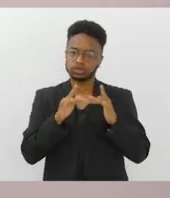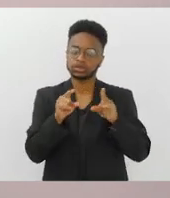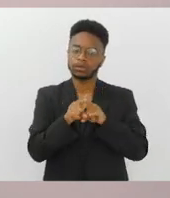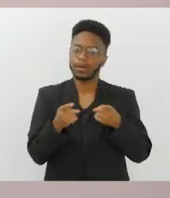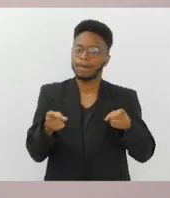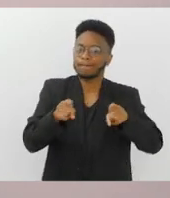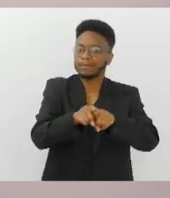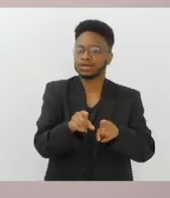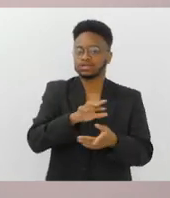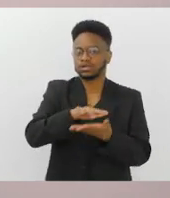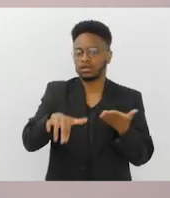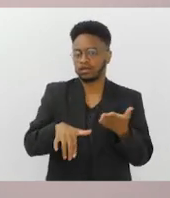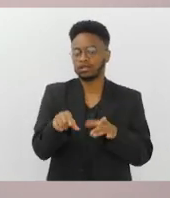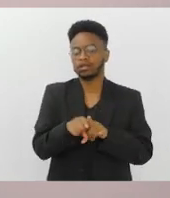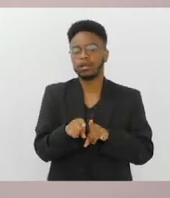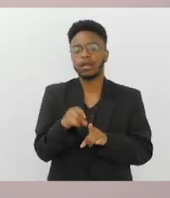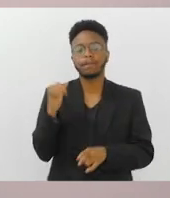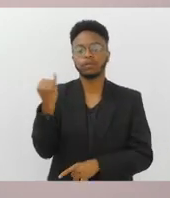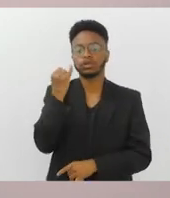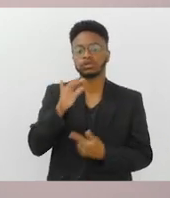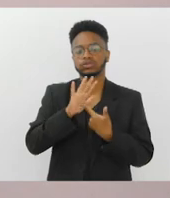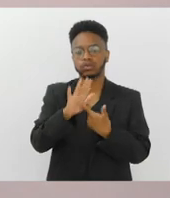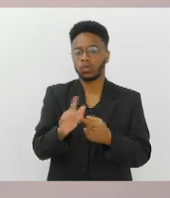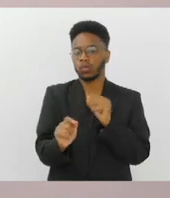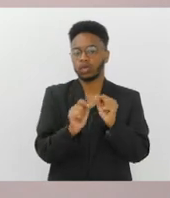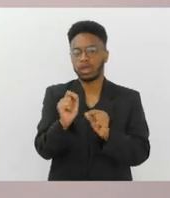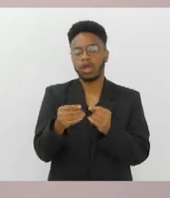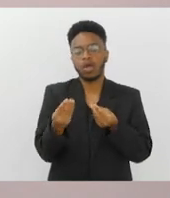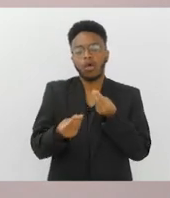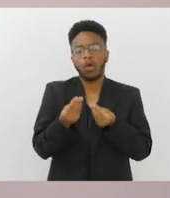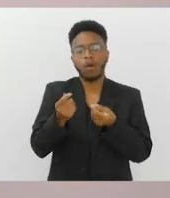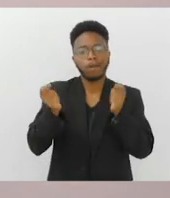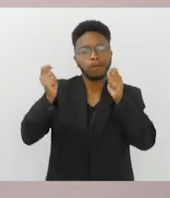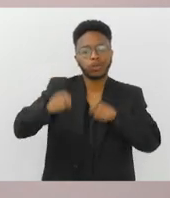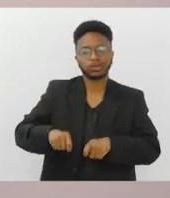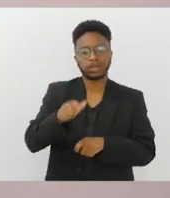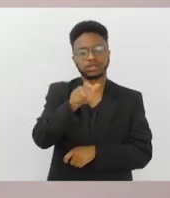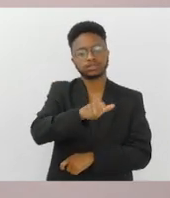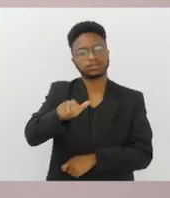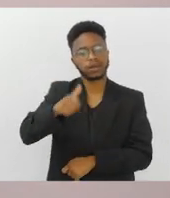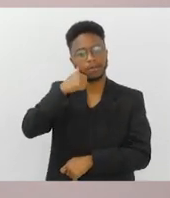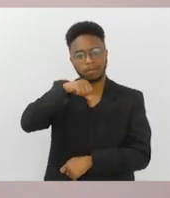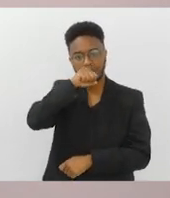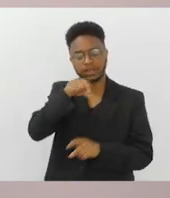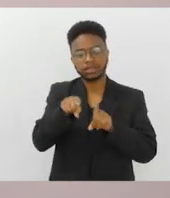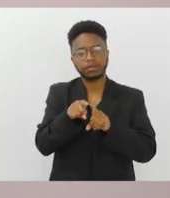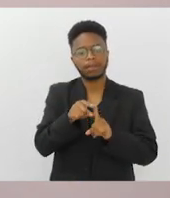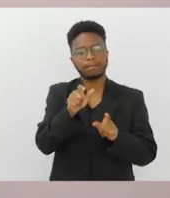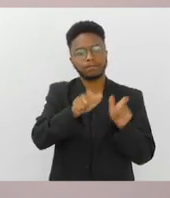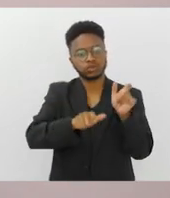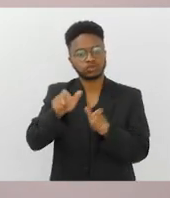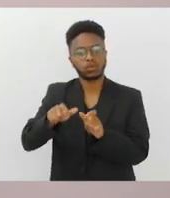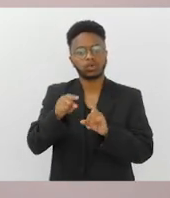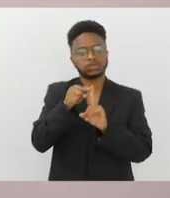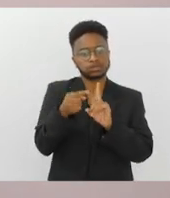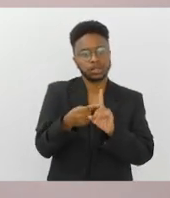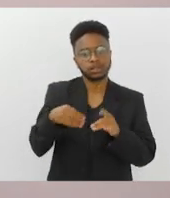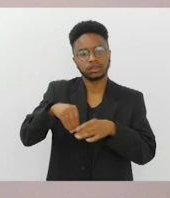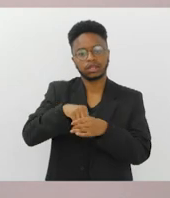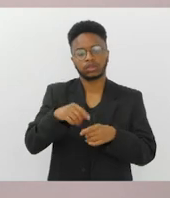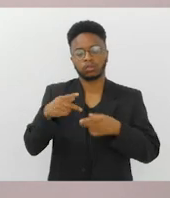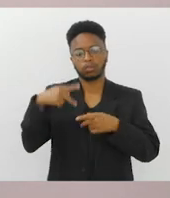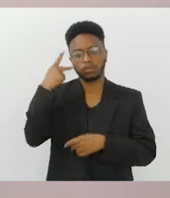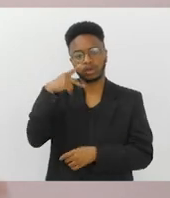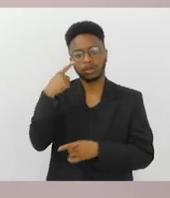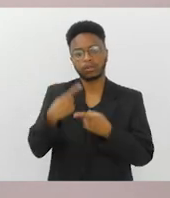aí é muito bom a gente reforçar isso. A potência das mães, das pessoas que já estão na política. Foi esse esforço